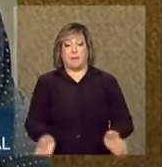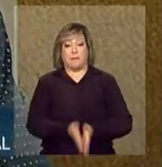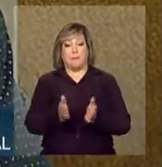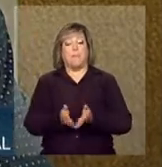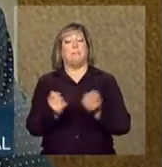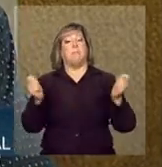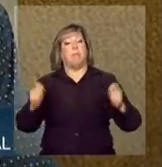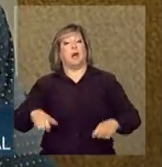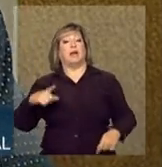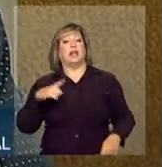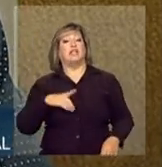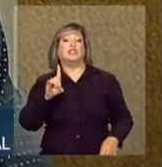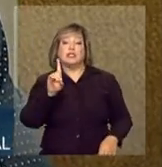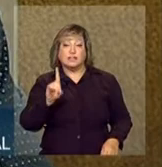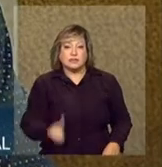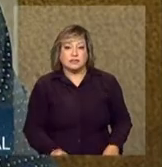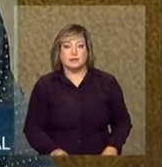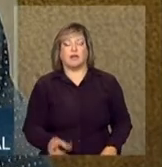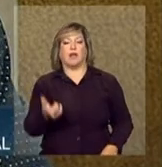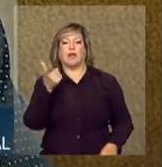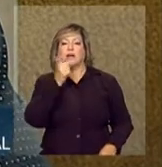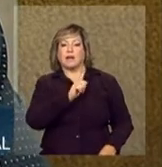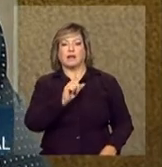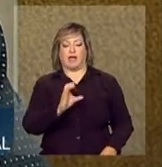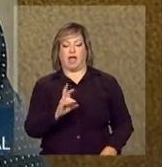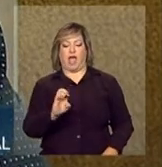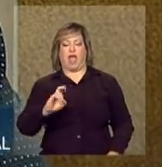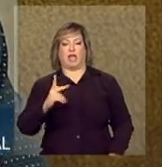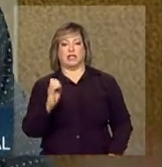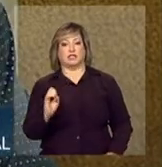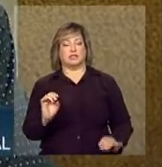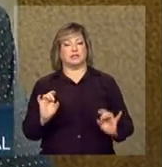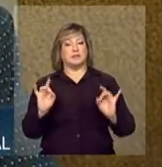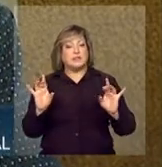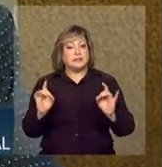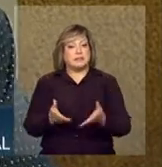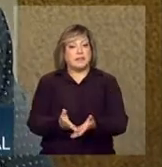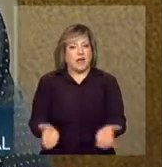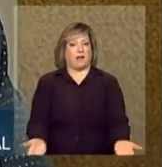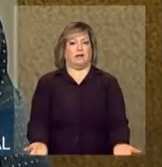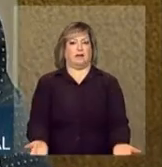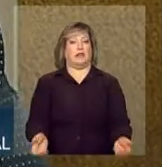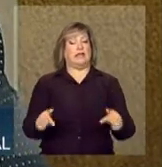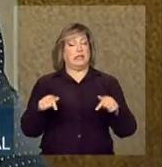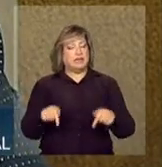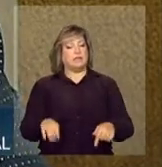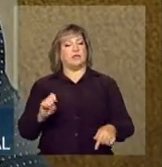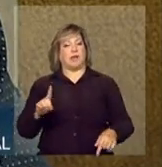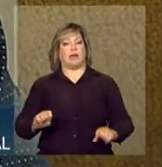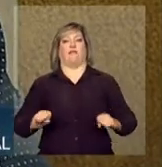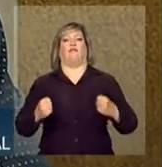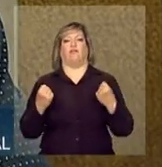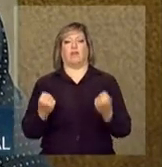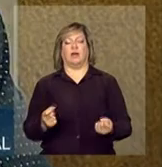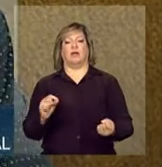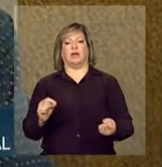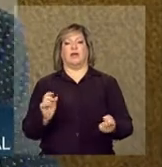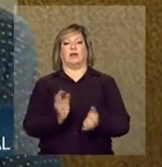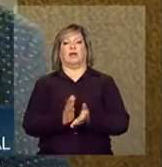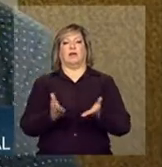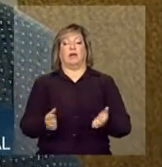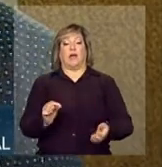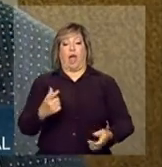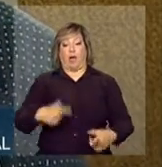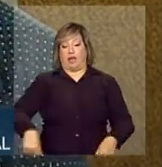ter direito a acesso à creche de forma diferenciada. Isso é, sim, fortalecer um espaço